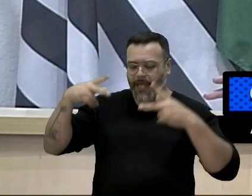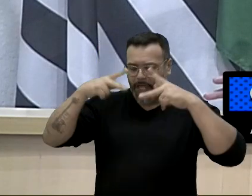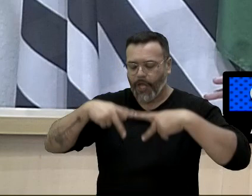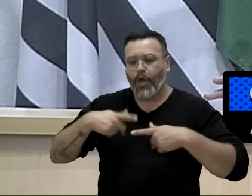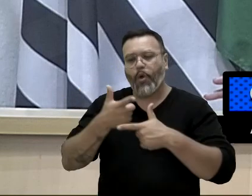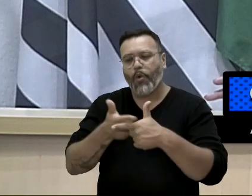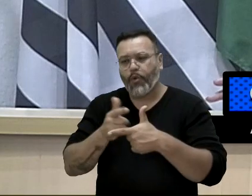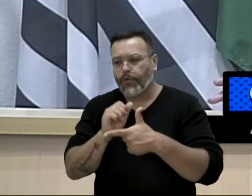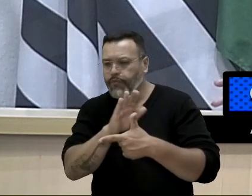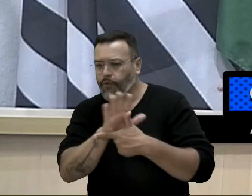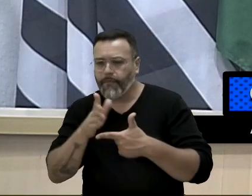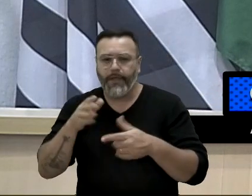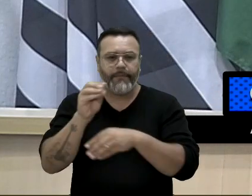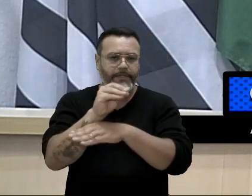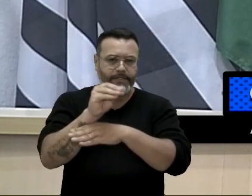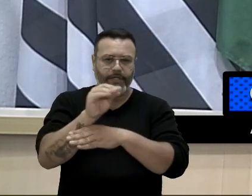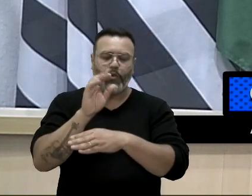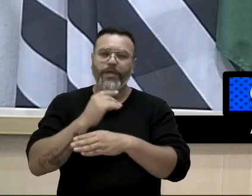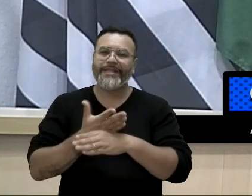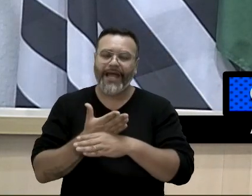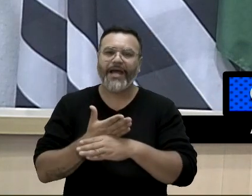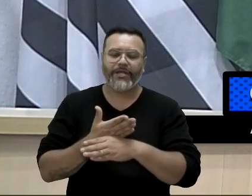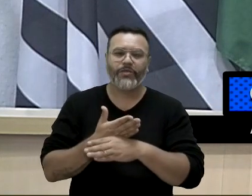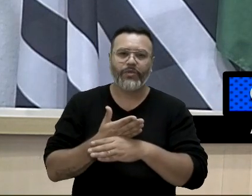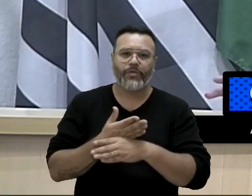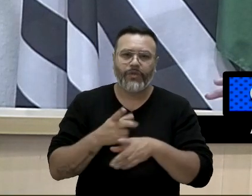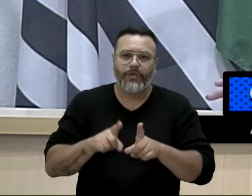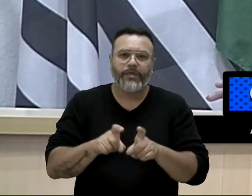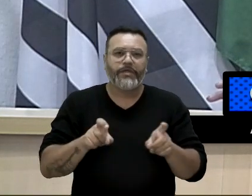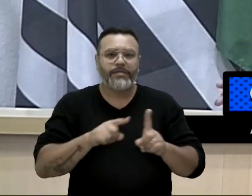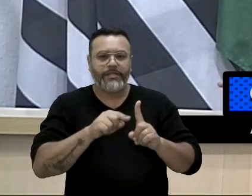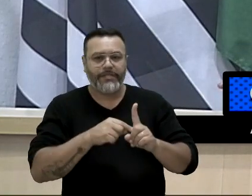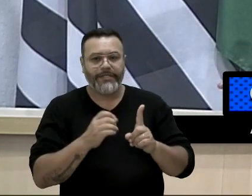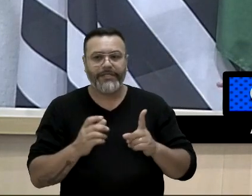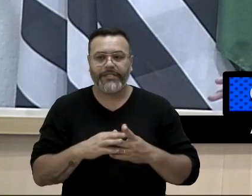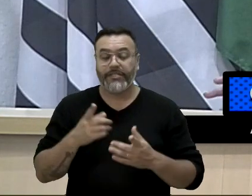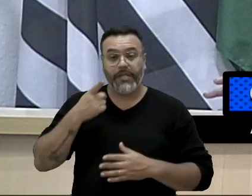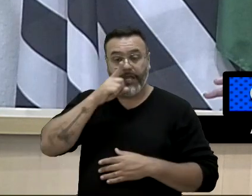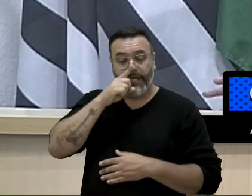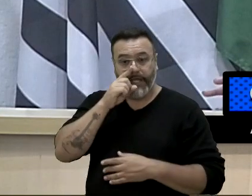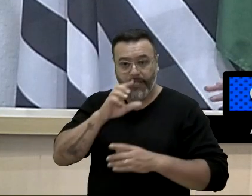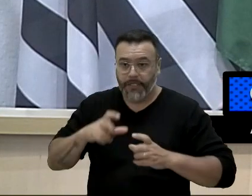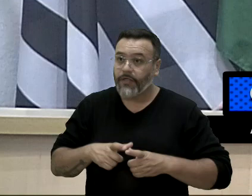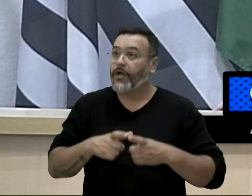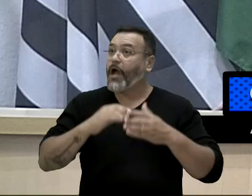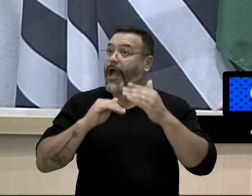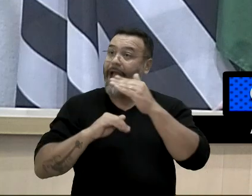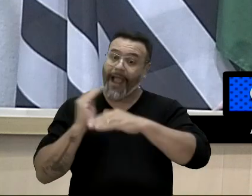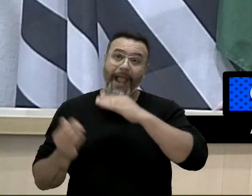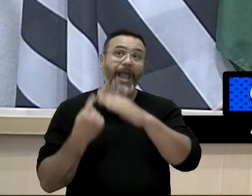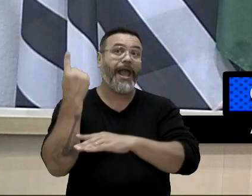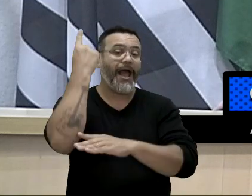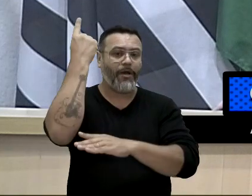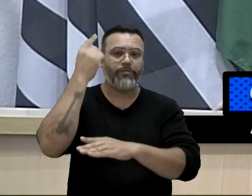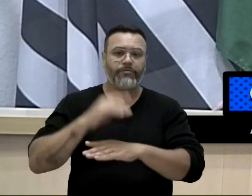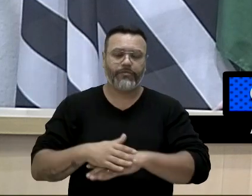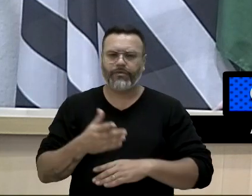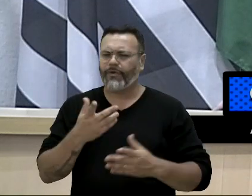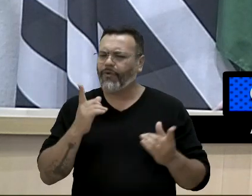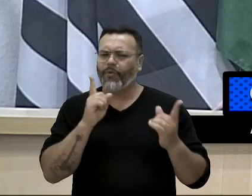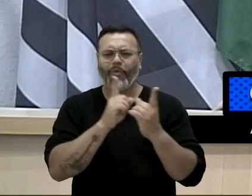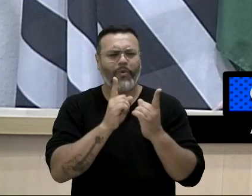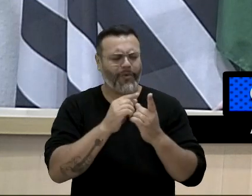de alto risco, então, realmente é algo que a gente tem muito, eu tenho muito contato.